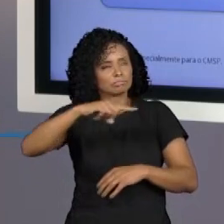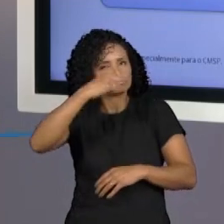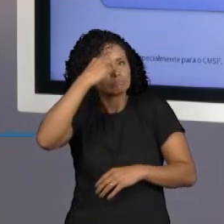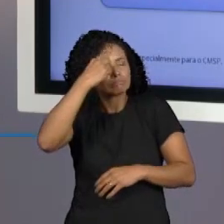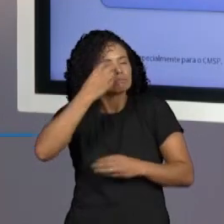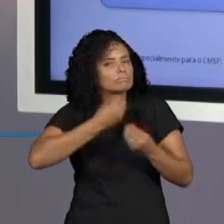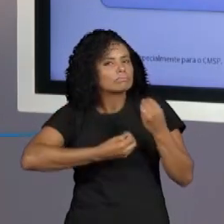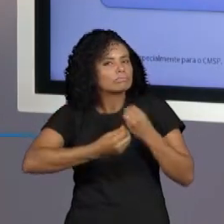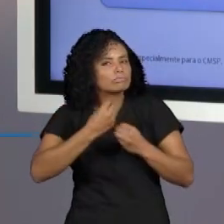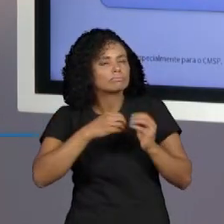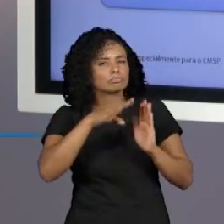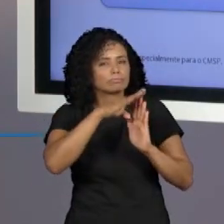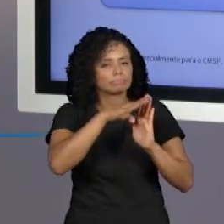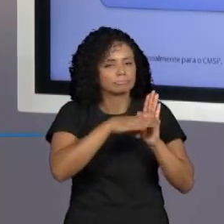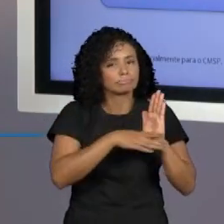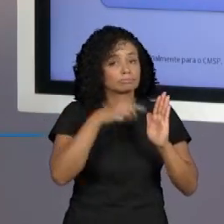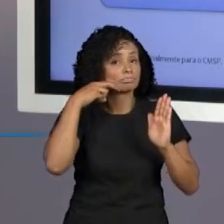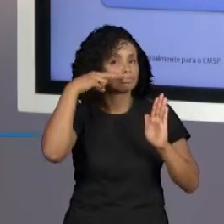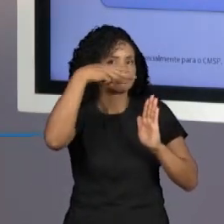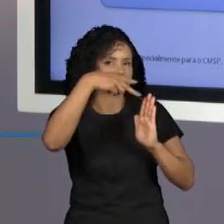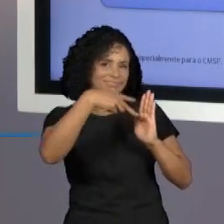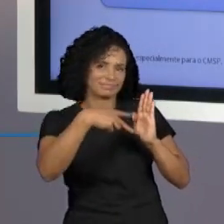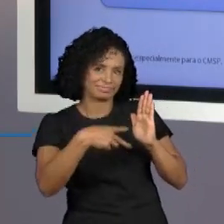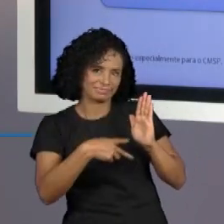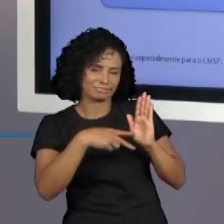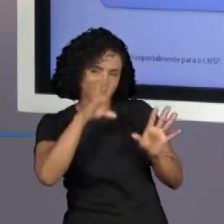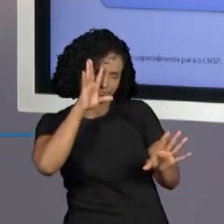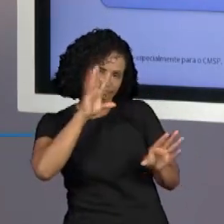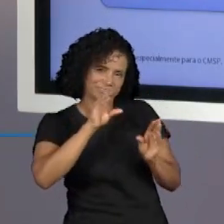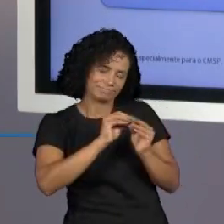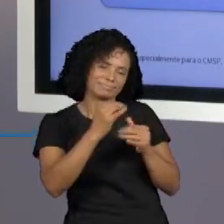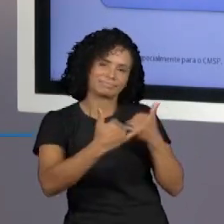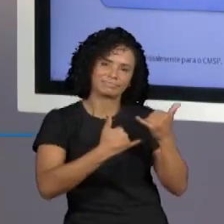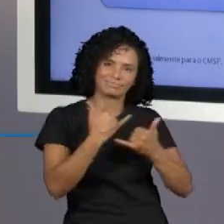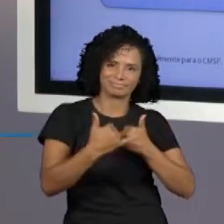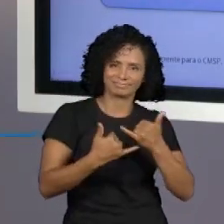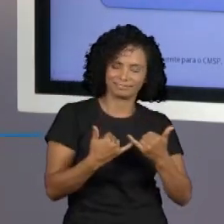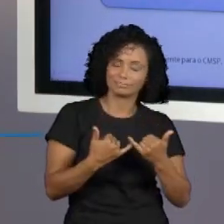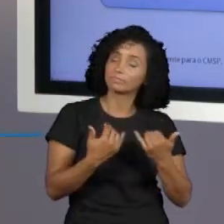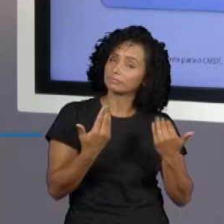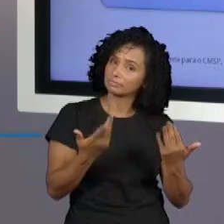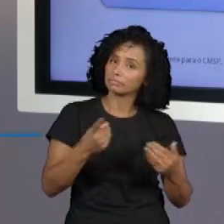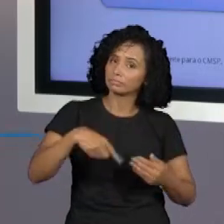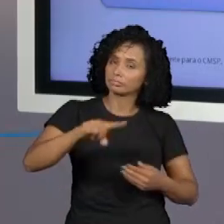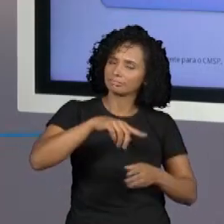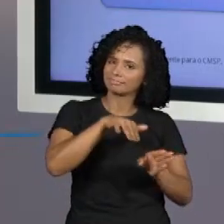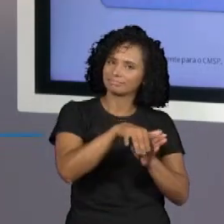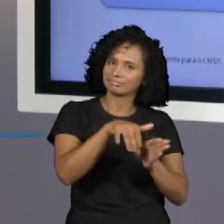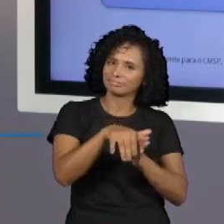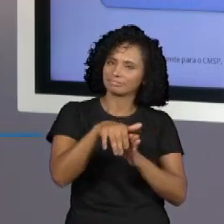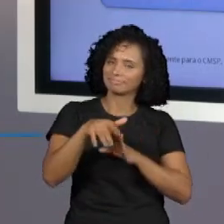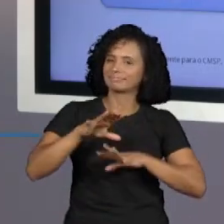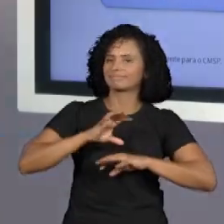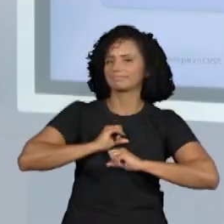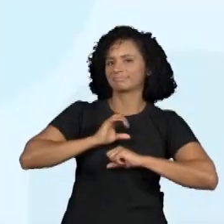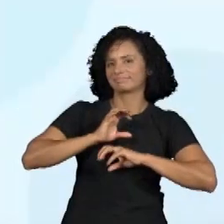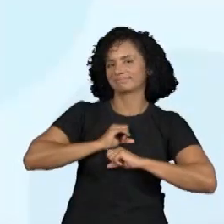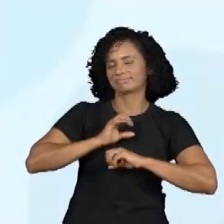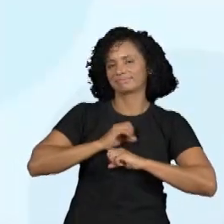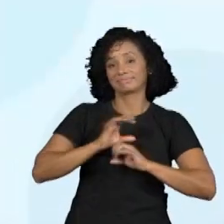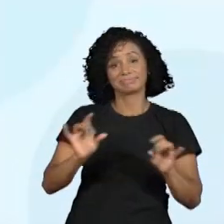instruir sobre um jogo, uma brincadeira no caso. Legal, então essa primeira pergunta é respondida. Vamos ver a